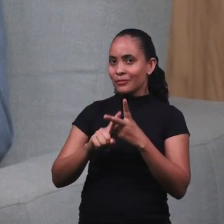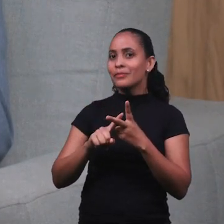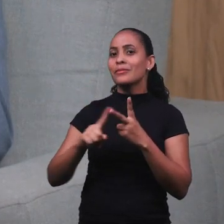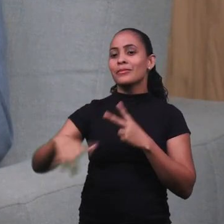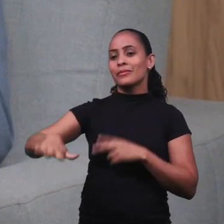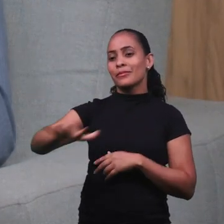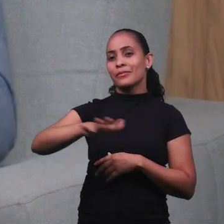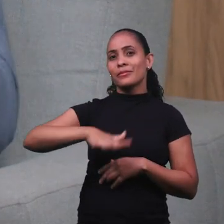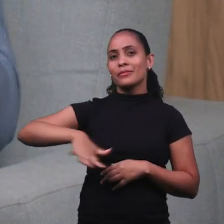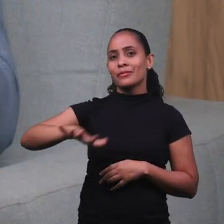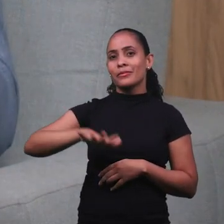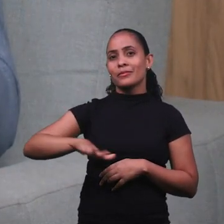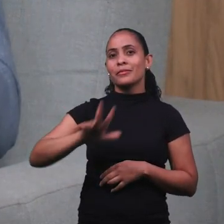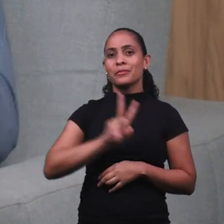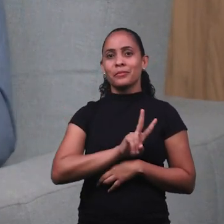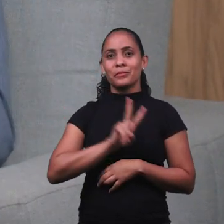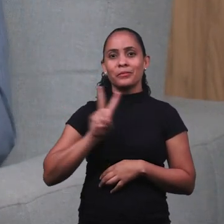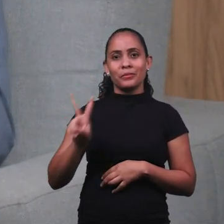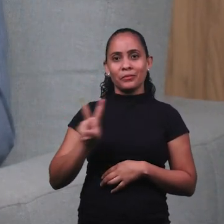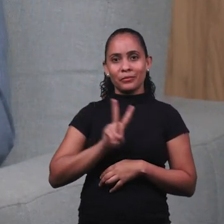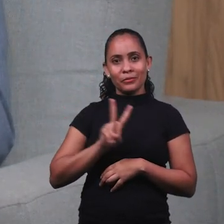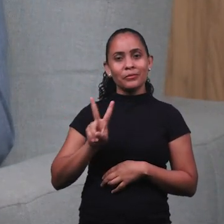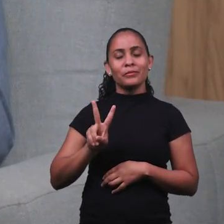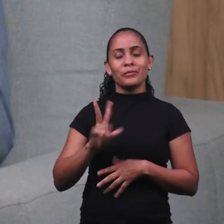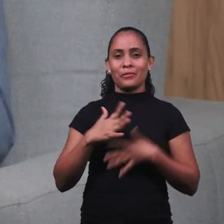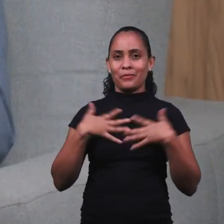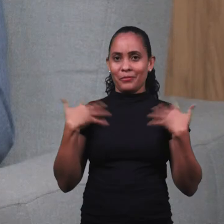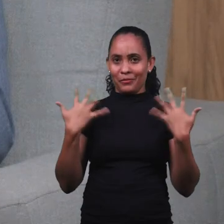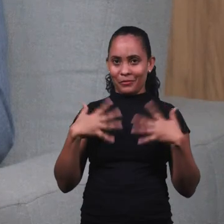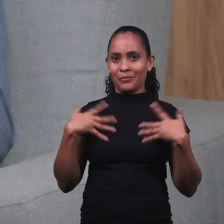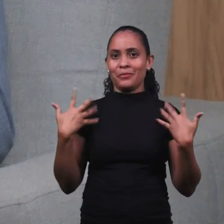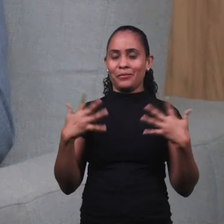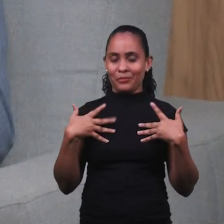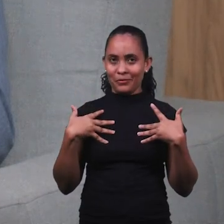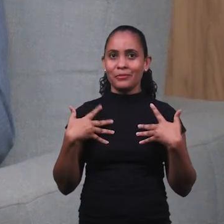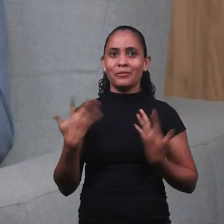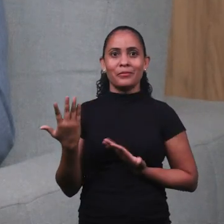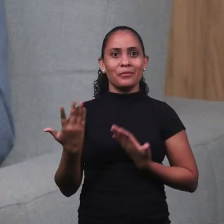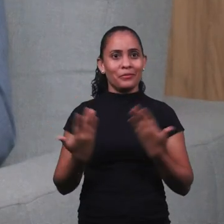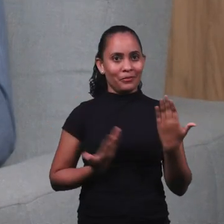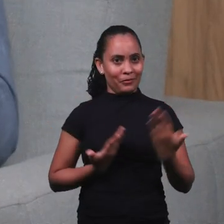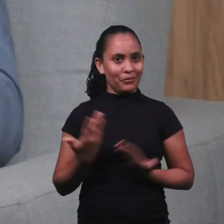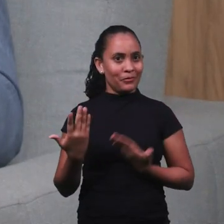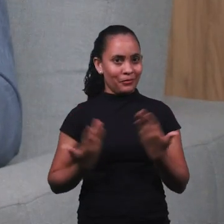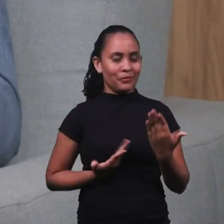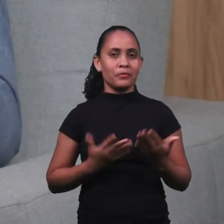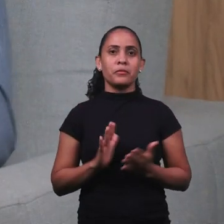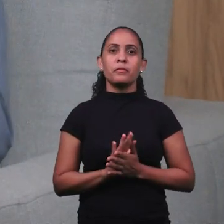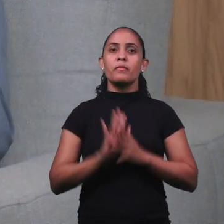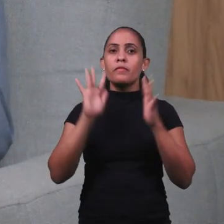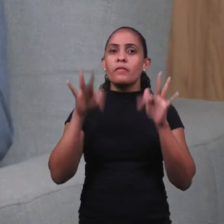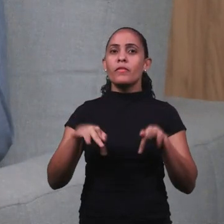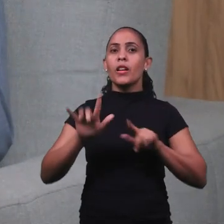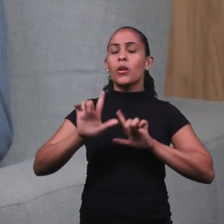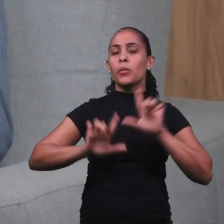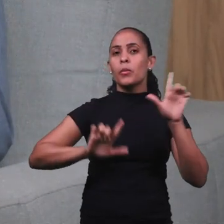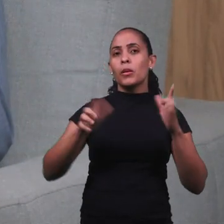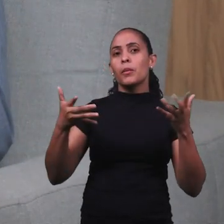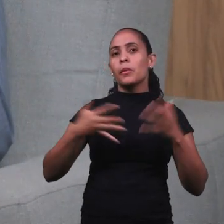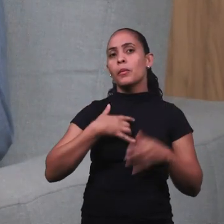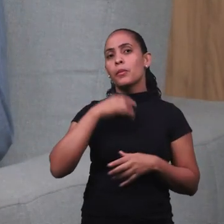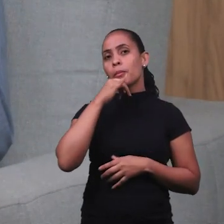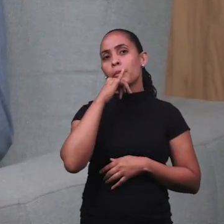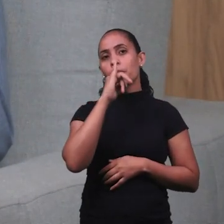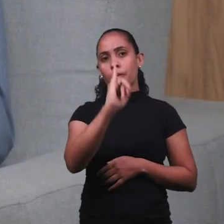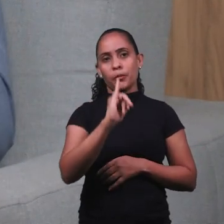Nova Itaparica, os nossos irmãos idosos que têm servido ao Senhor com grande alegria. Chegamos ao final do nosso programa